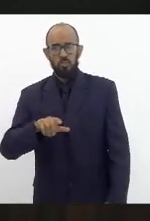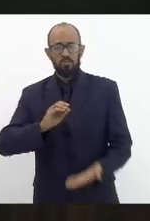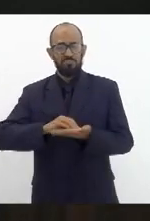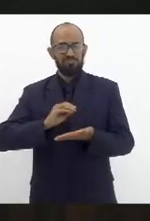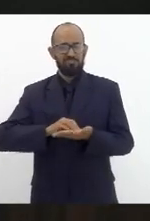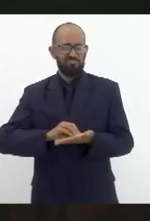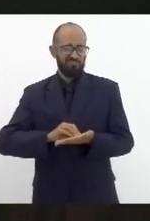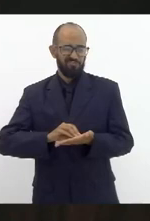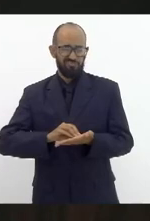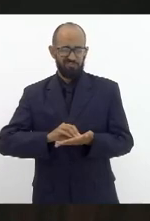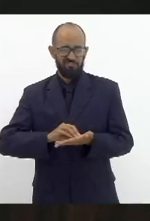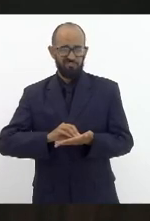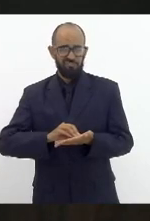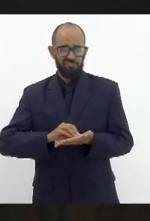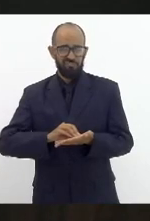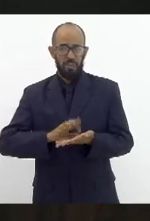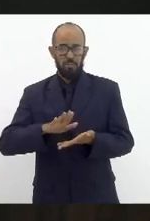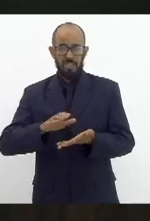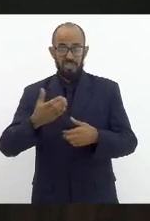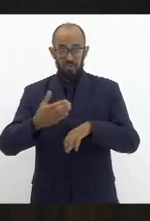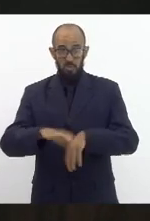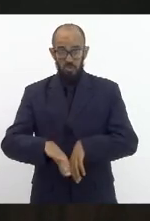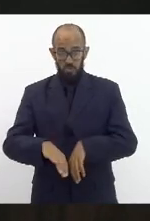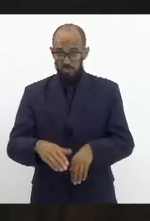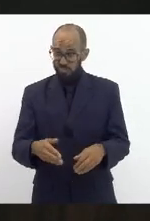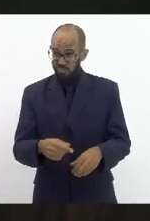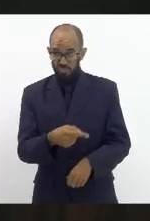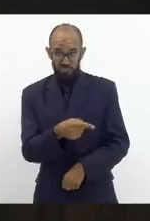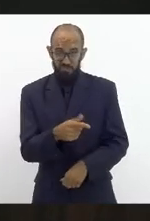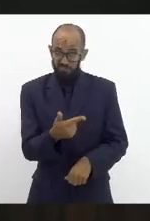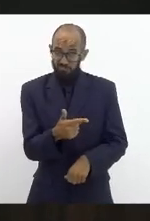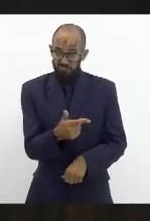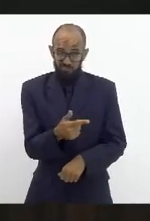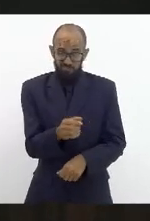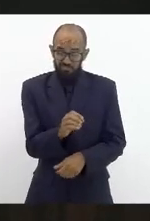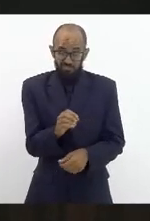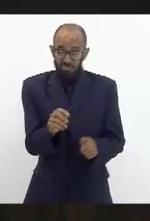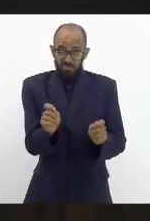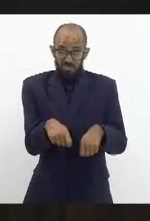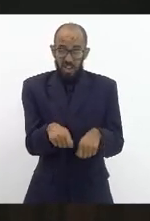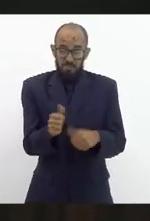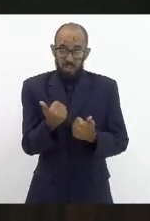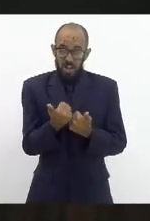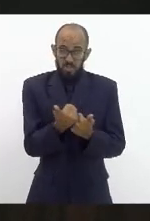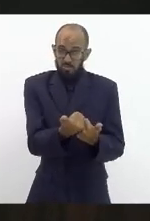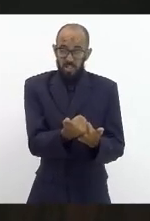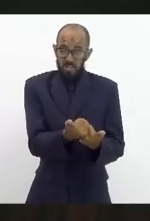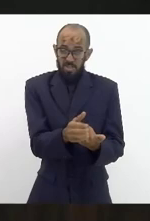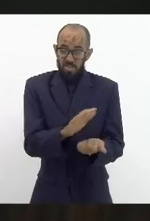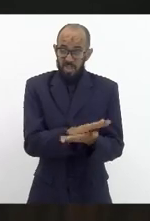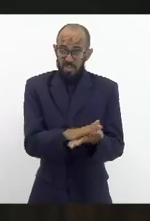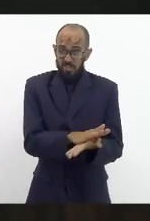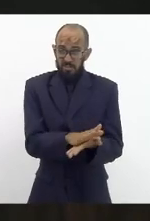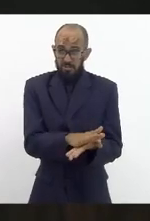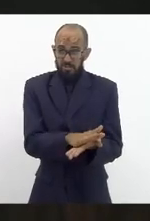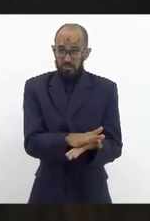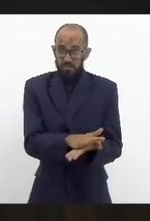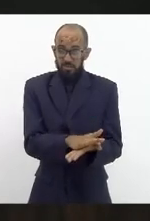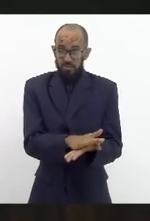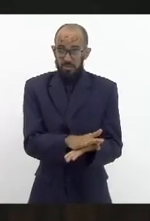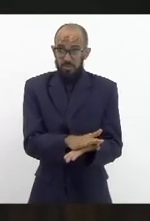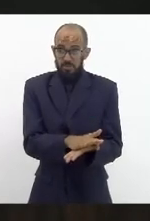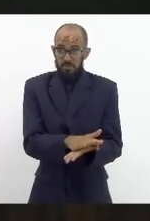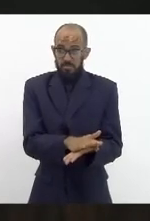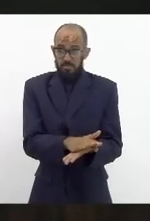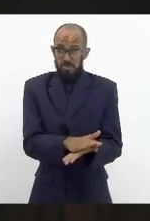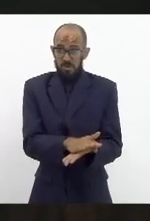supre nem o buraco do dente da Polícia Civil. Nem o buraco do dente ele supre. E